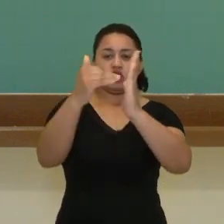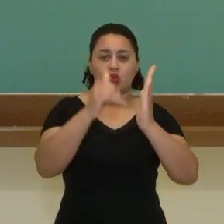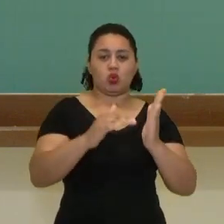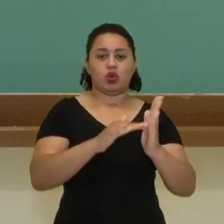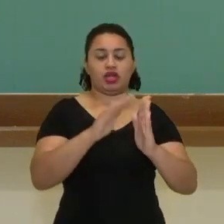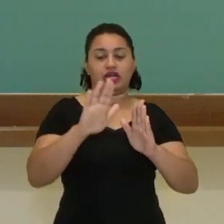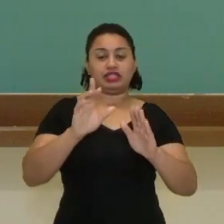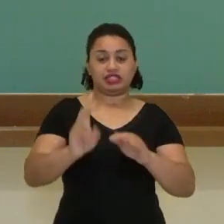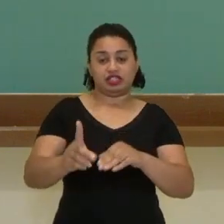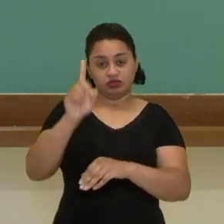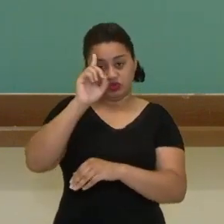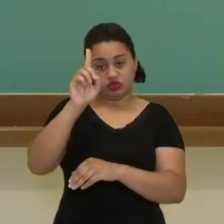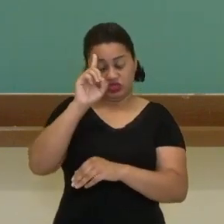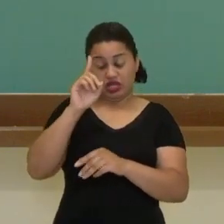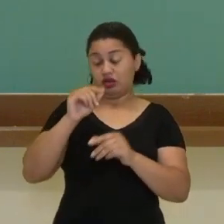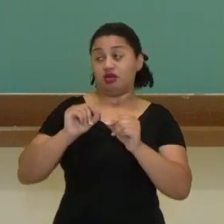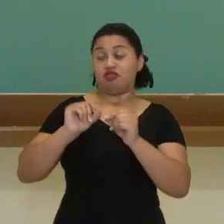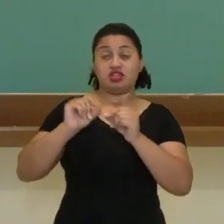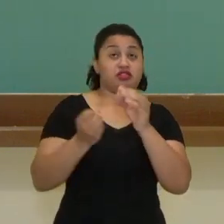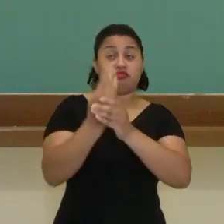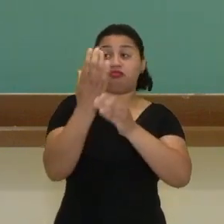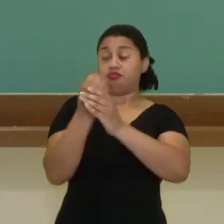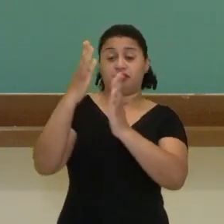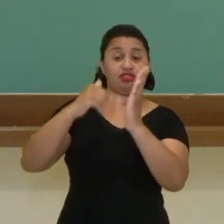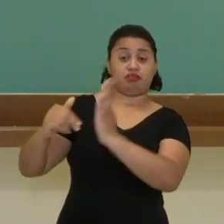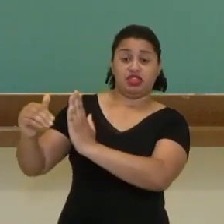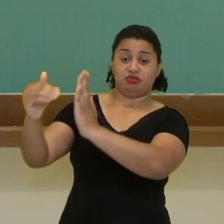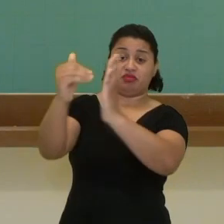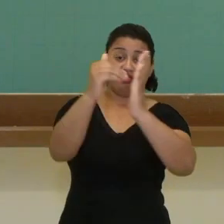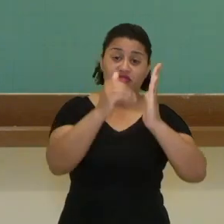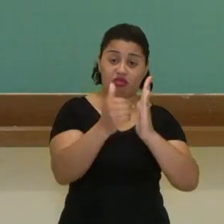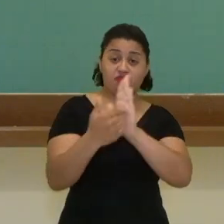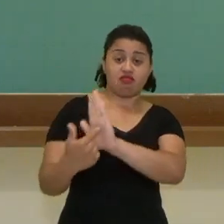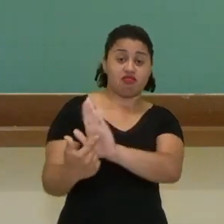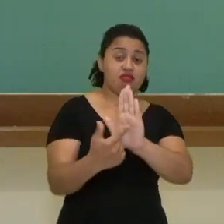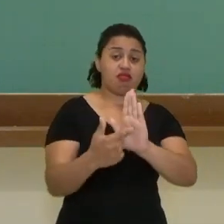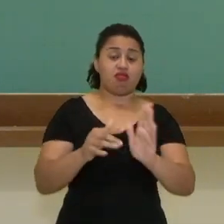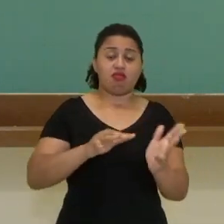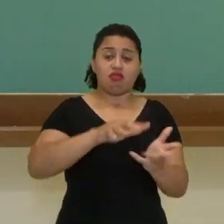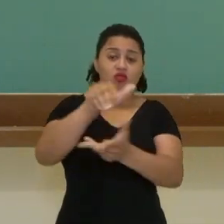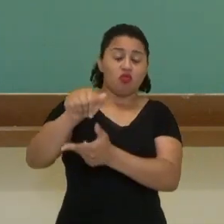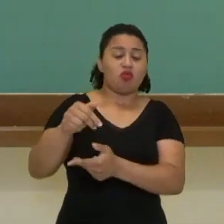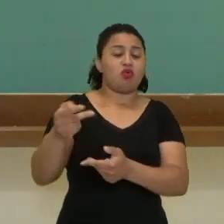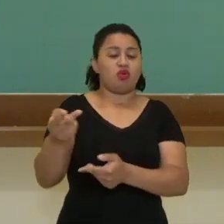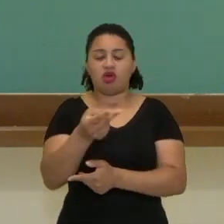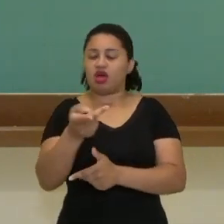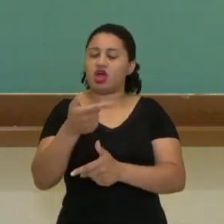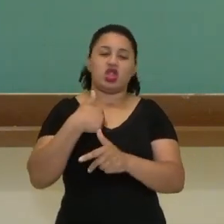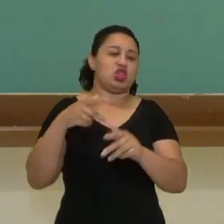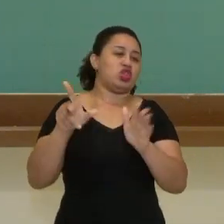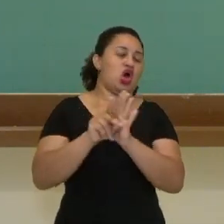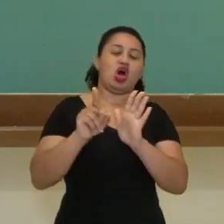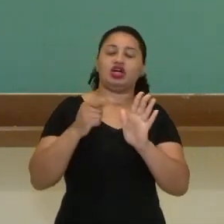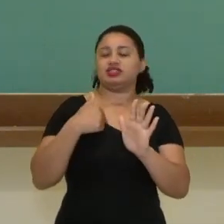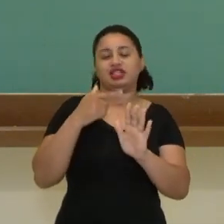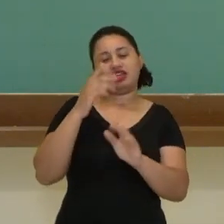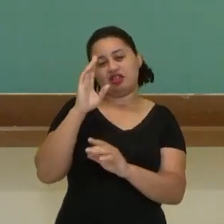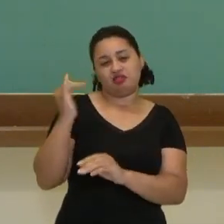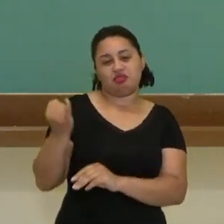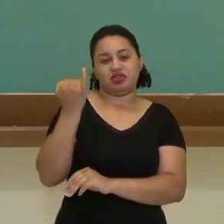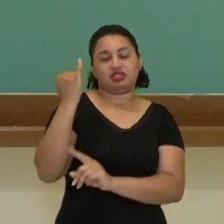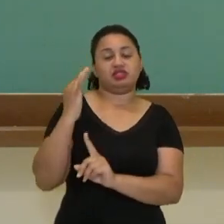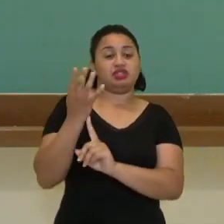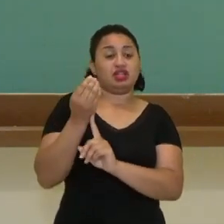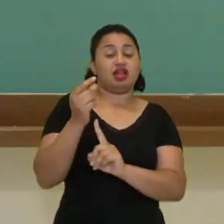numa insanidade de querer produzir arte e mostrar para o mundo que eles seriam o exponente da arte. Paul Gauguin não